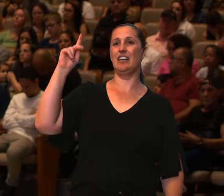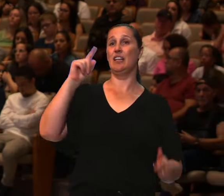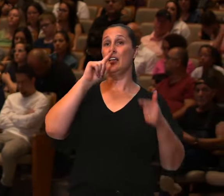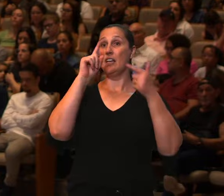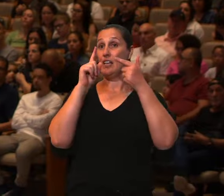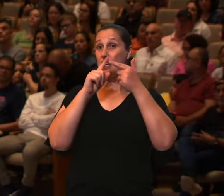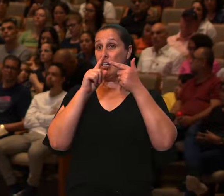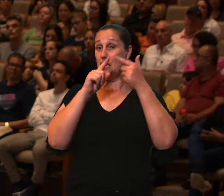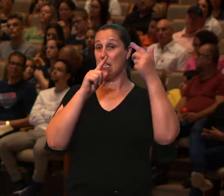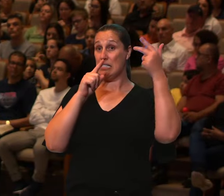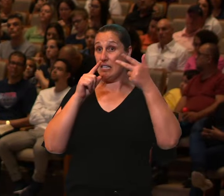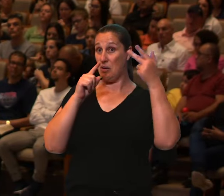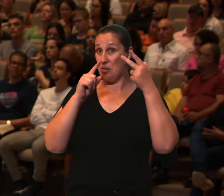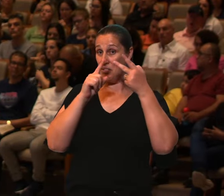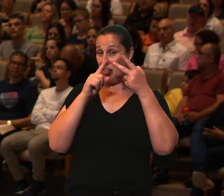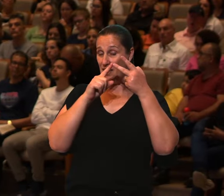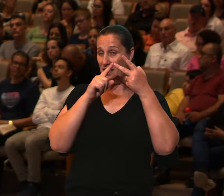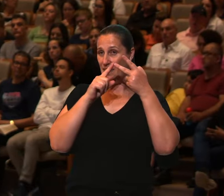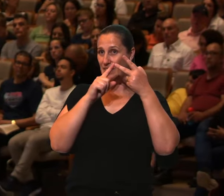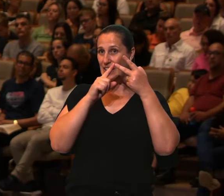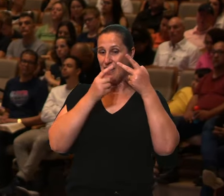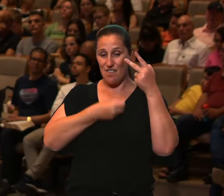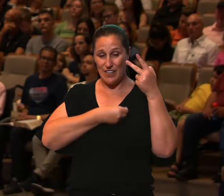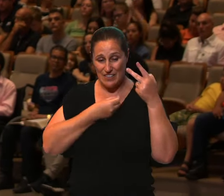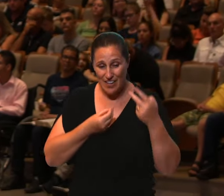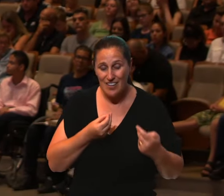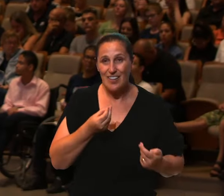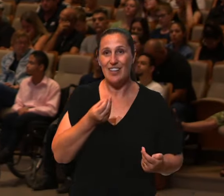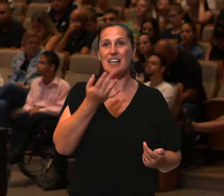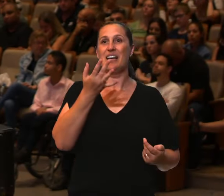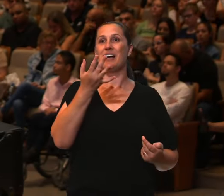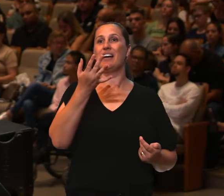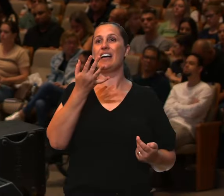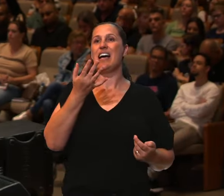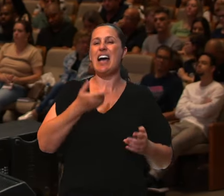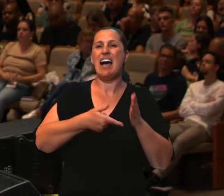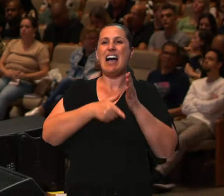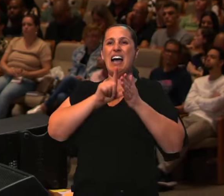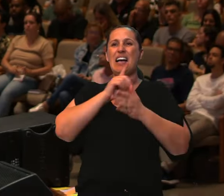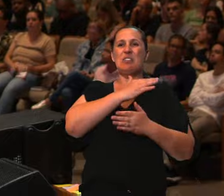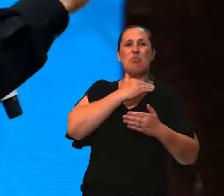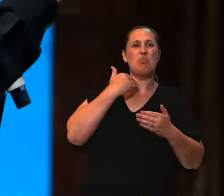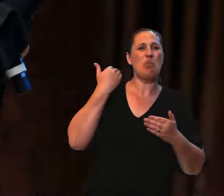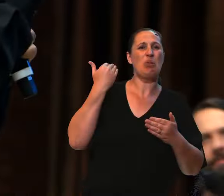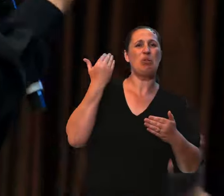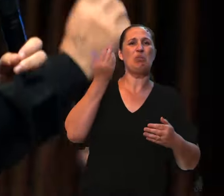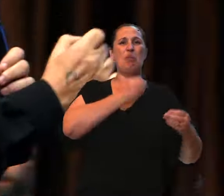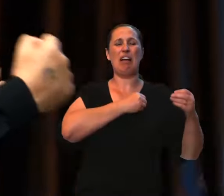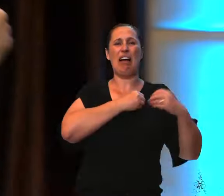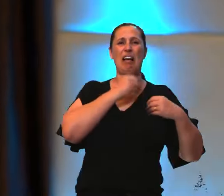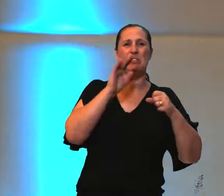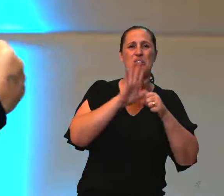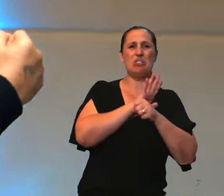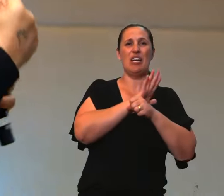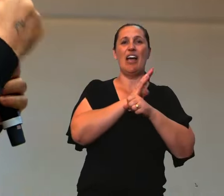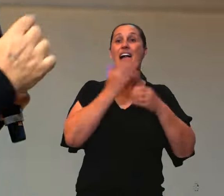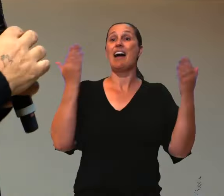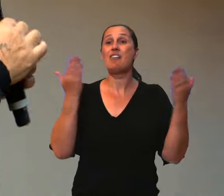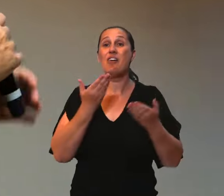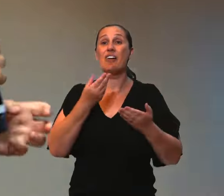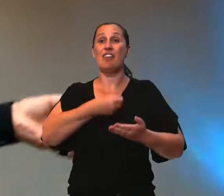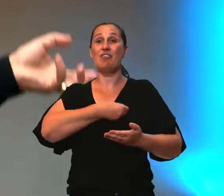segundo ele dá uma nova vida para viver nessa vida antes morto nos meus delitos e pecados agora uma vida gostosa uma vida em